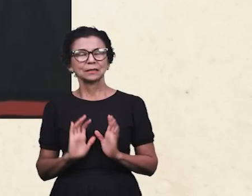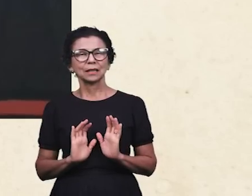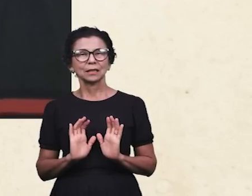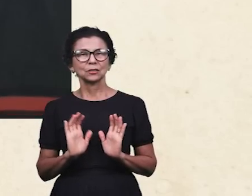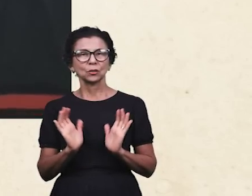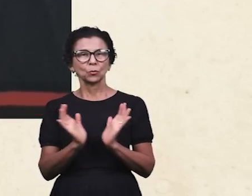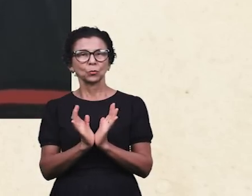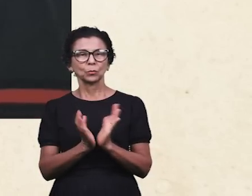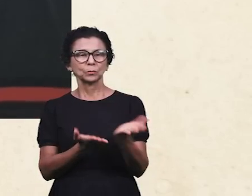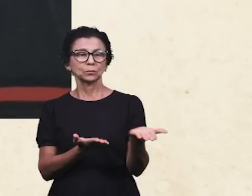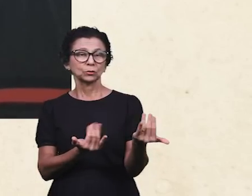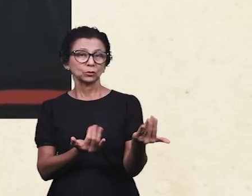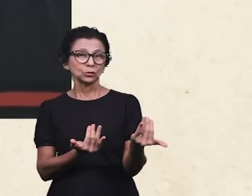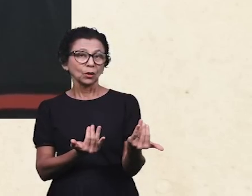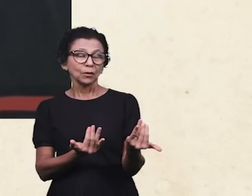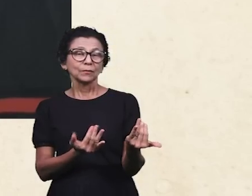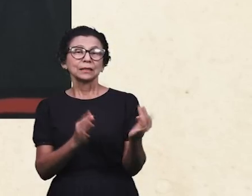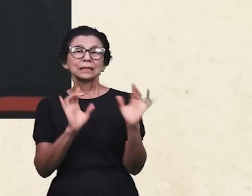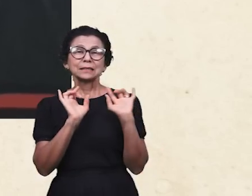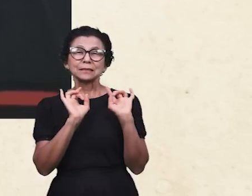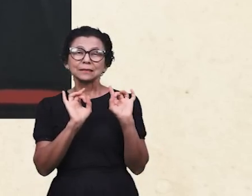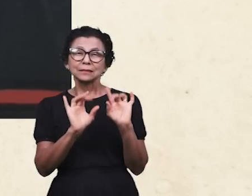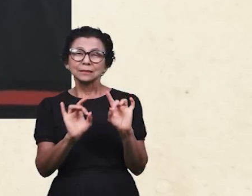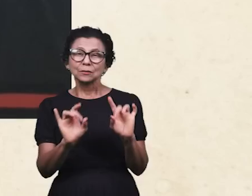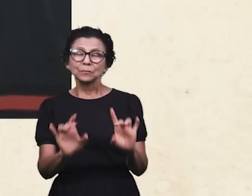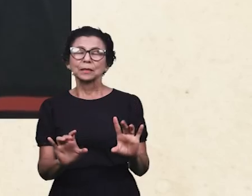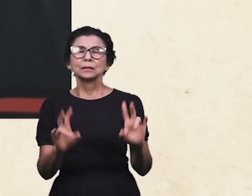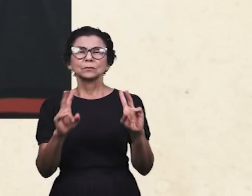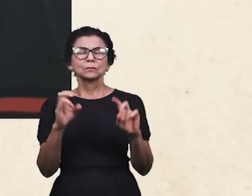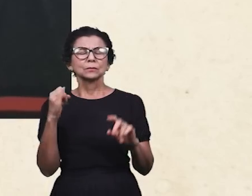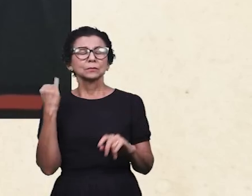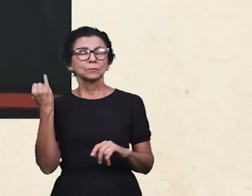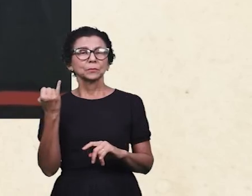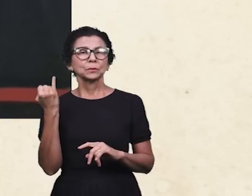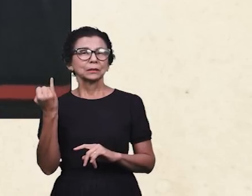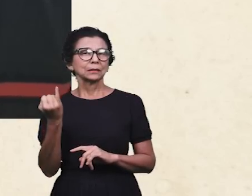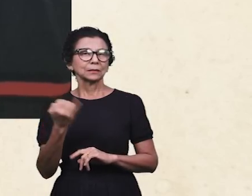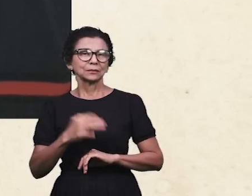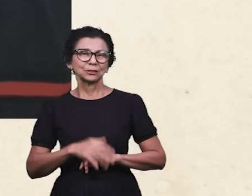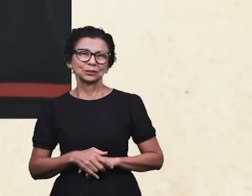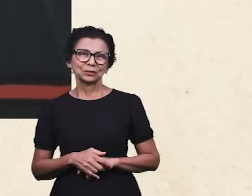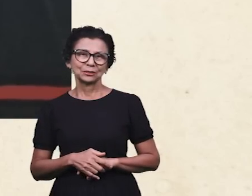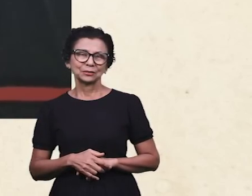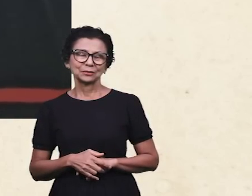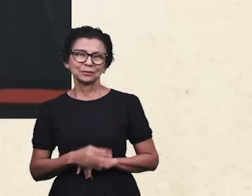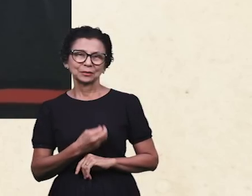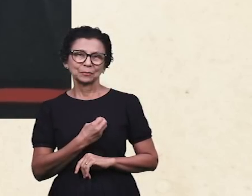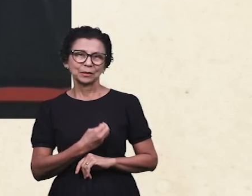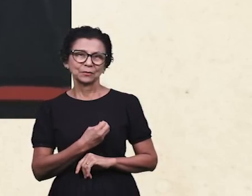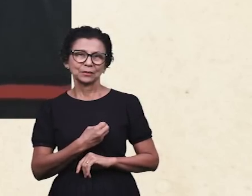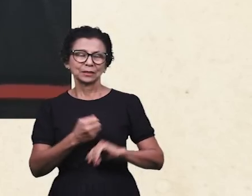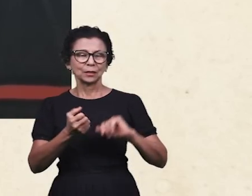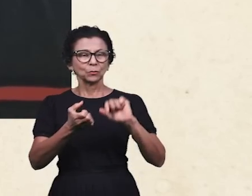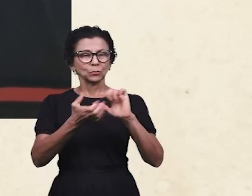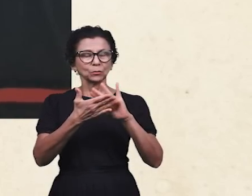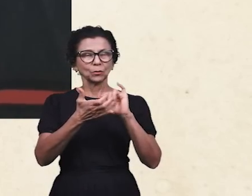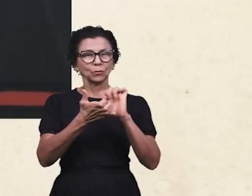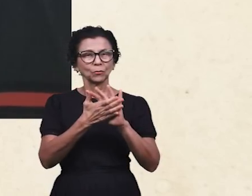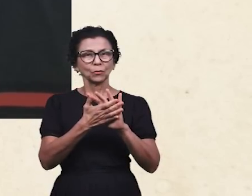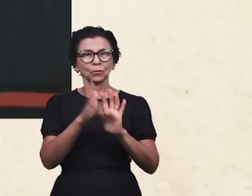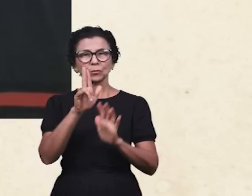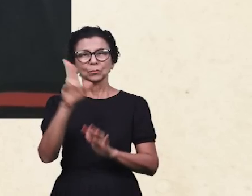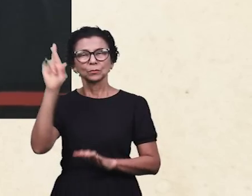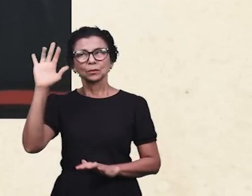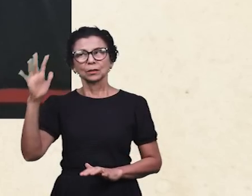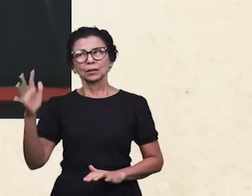aos jovens, especialmente por se tratar de um assunto tão importante na minha vida, que é o louvor, a adoração do